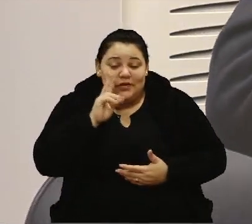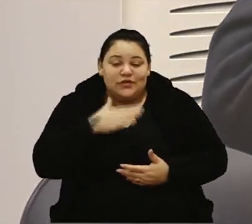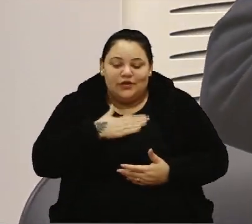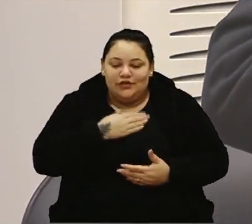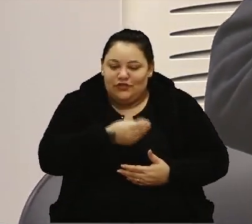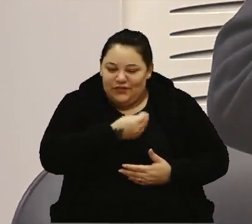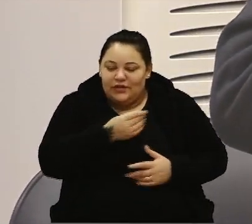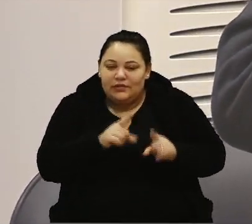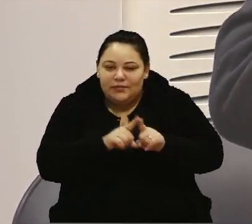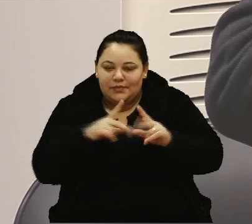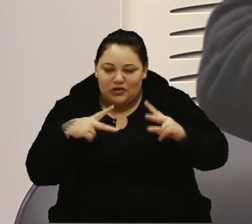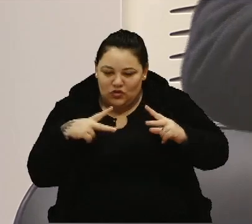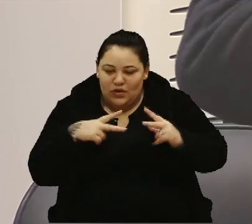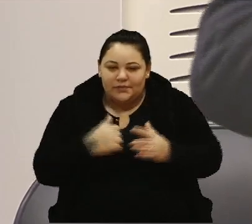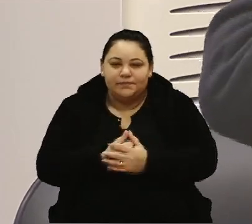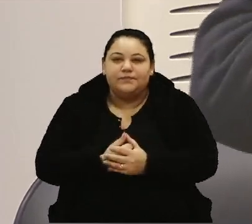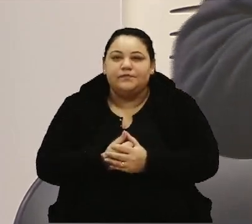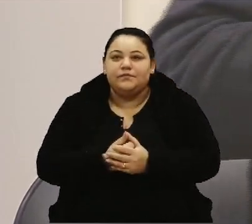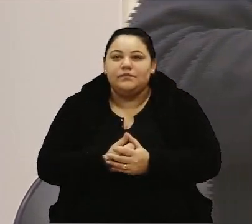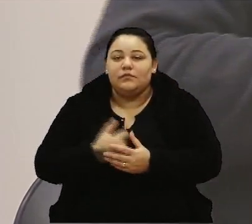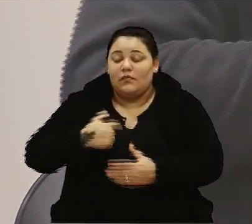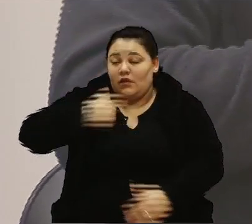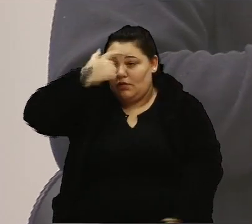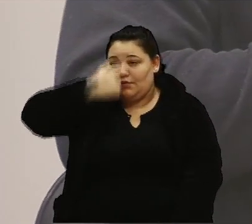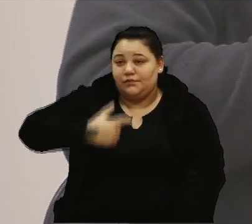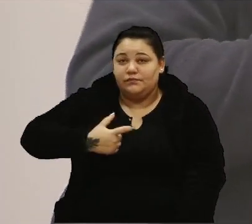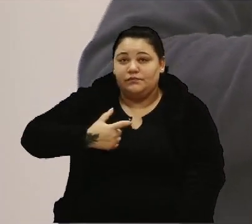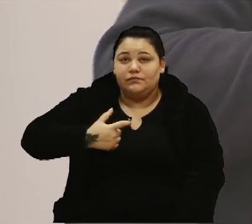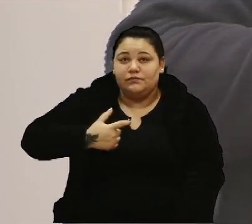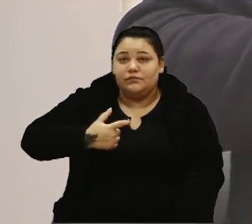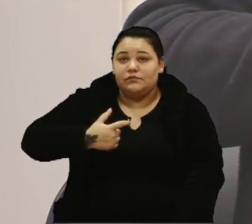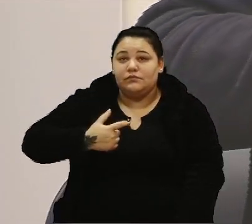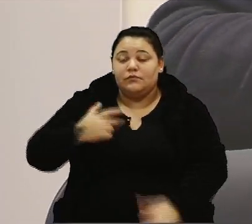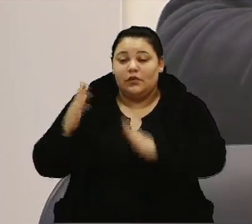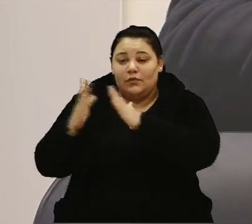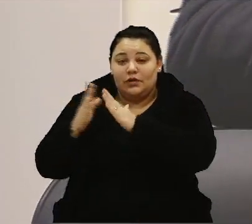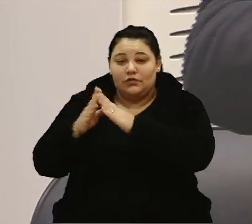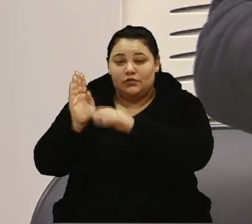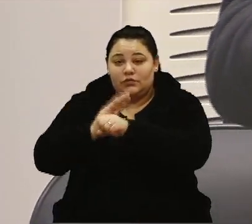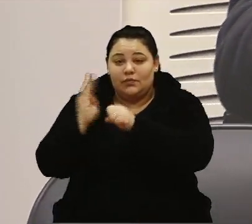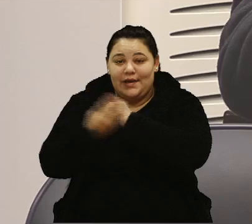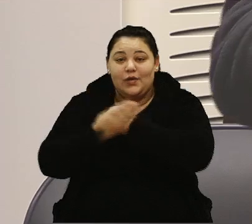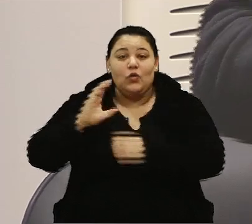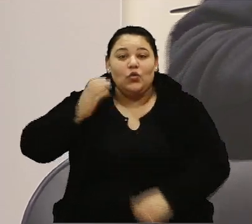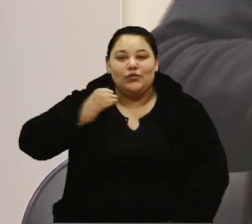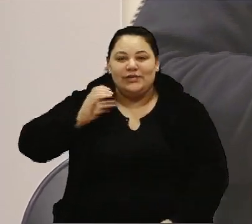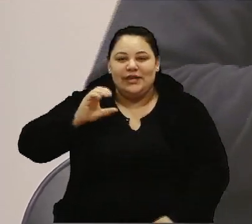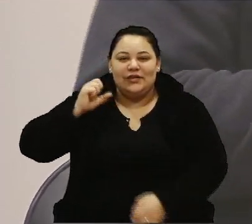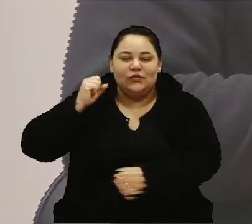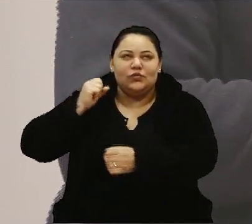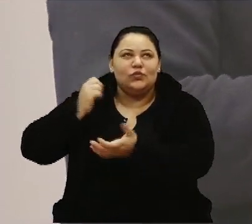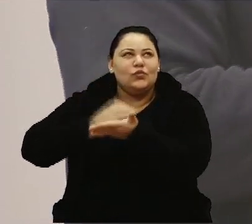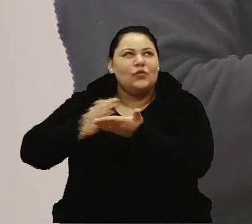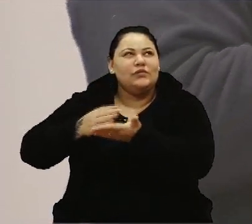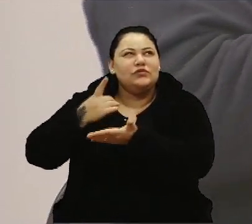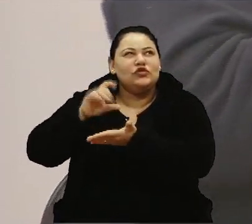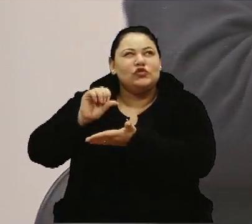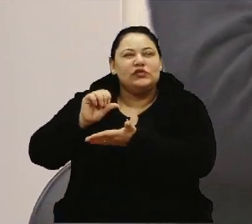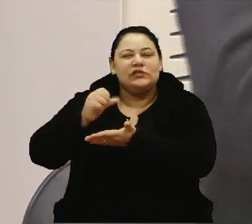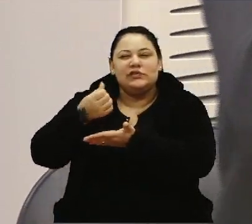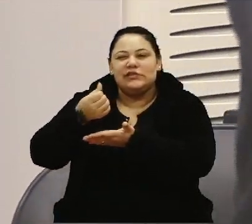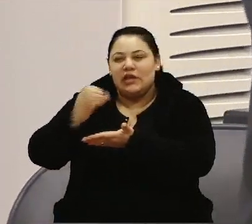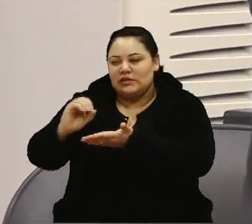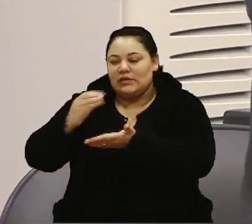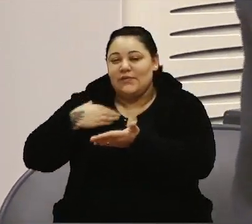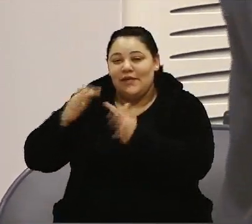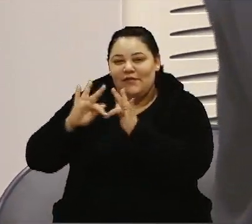Eu sou morador do bairro Cruzeiro desde os anos 60. A minha família chegou